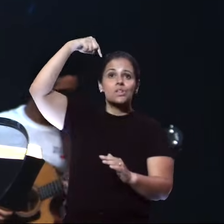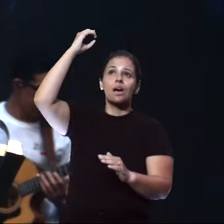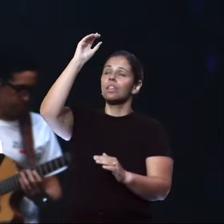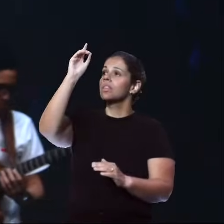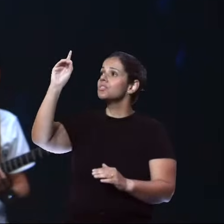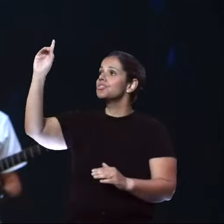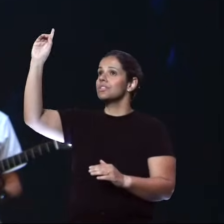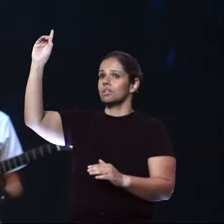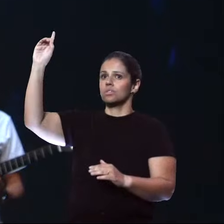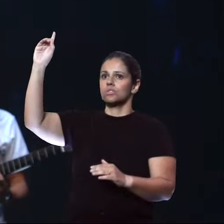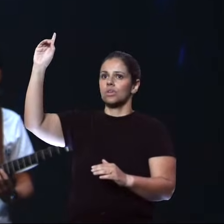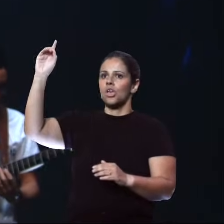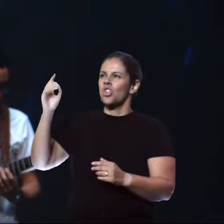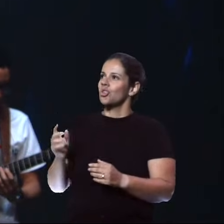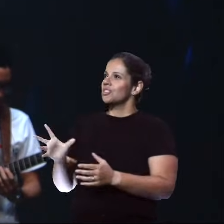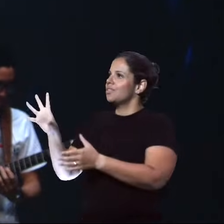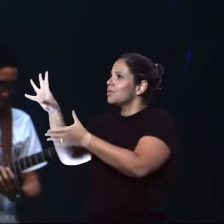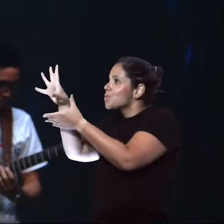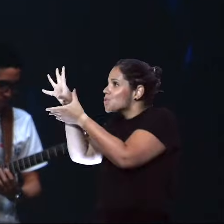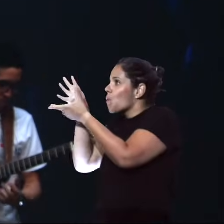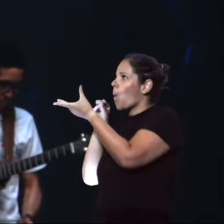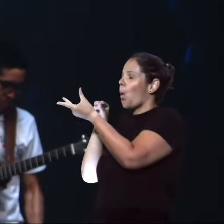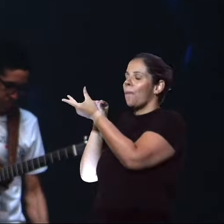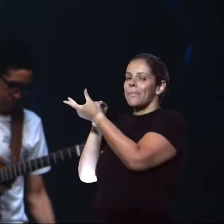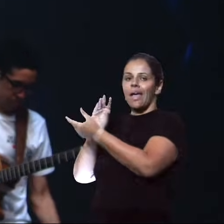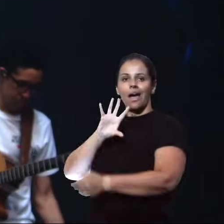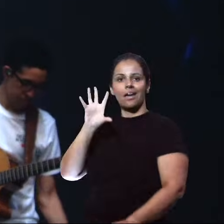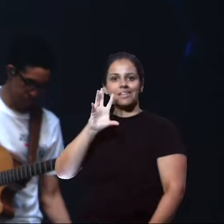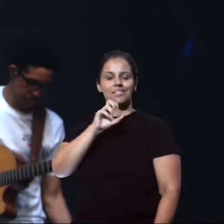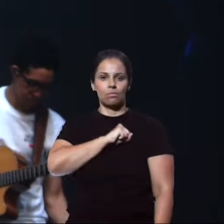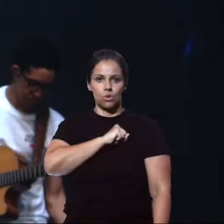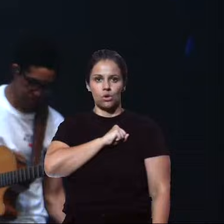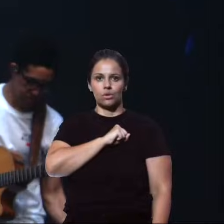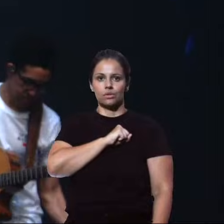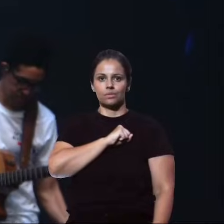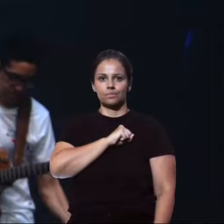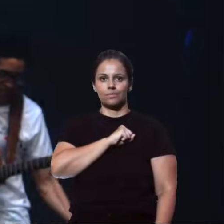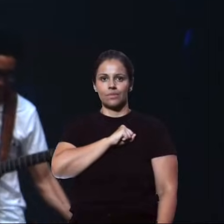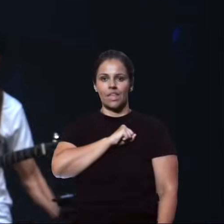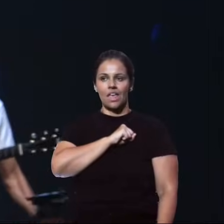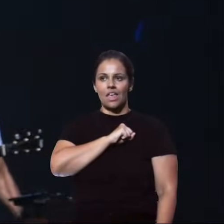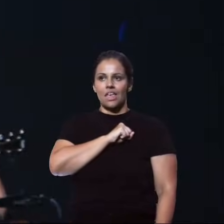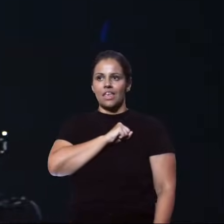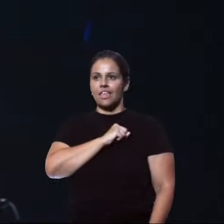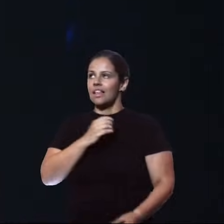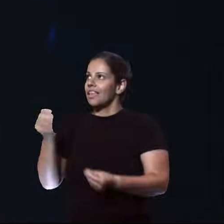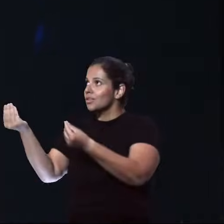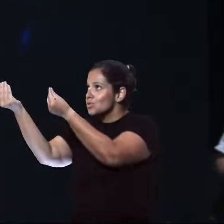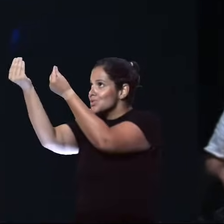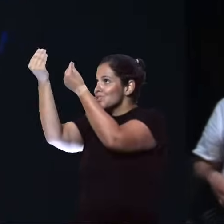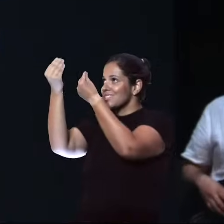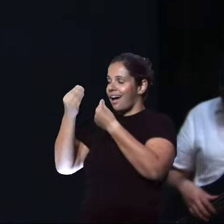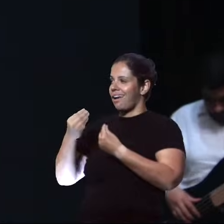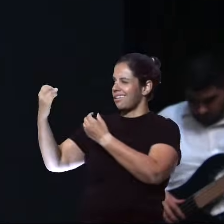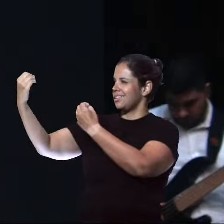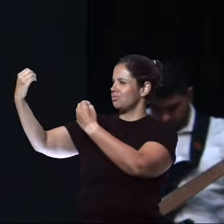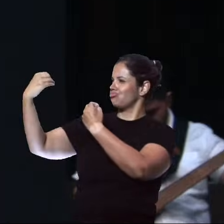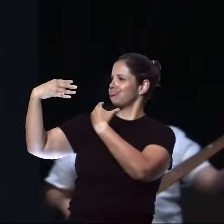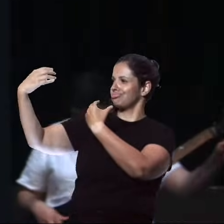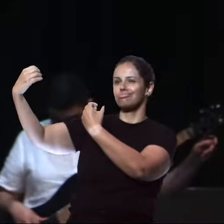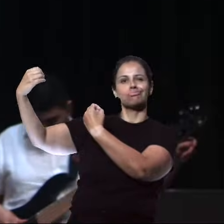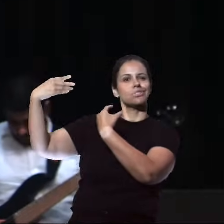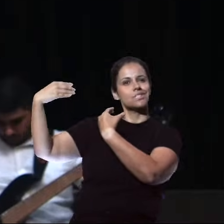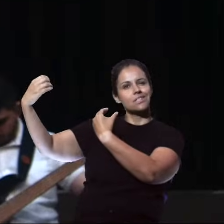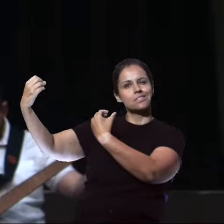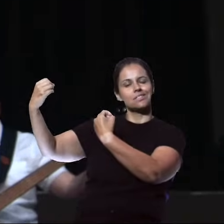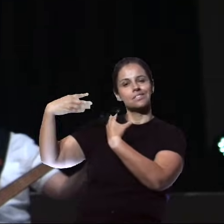ser cumprido. E o Espírito quer nos capacitar com esse amor ágape, que é um pouco diferente do amor que ele falou,